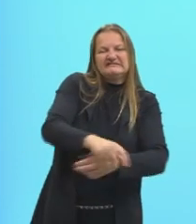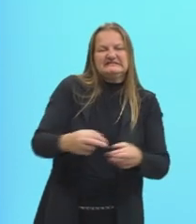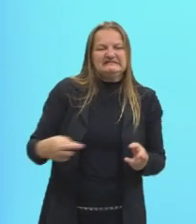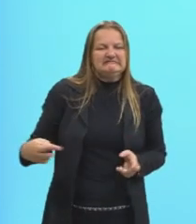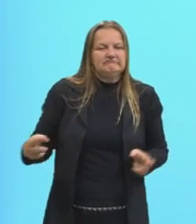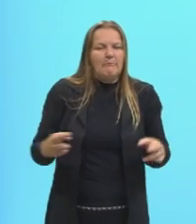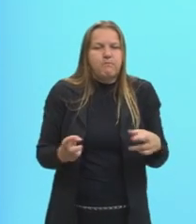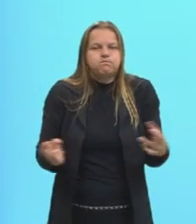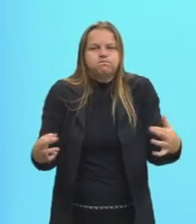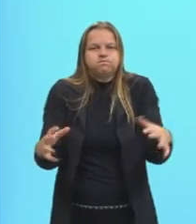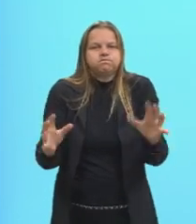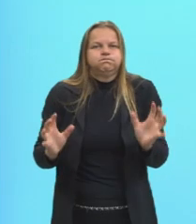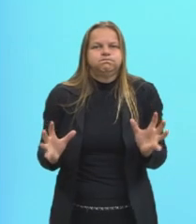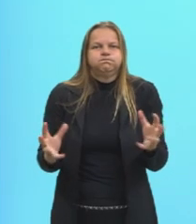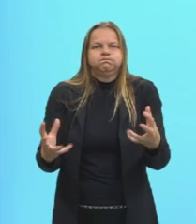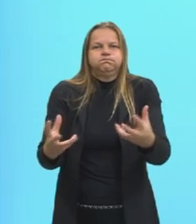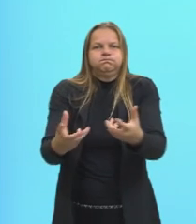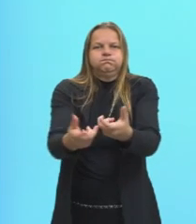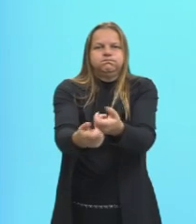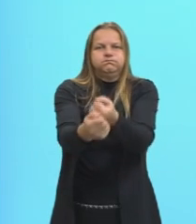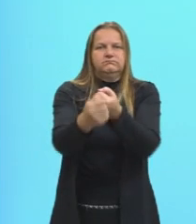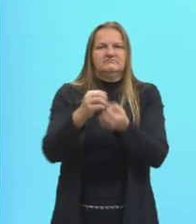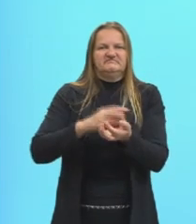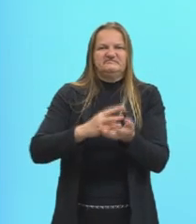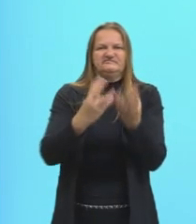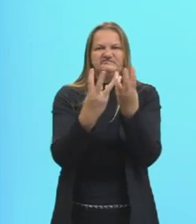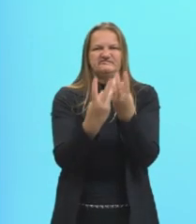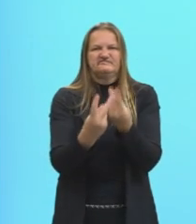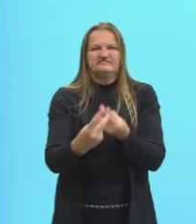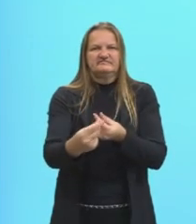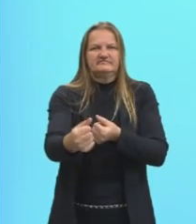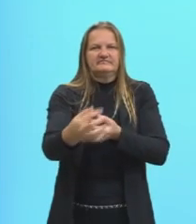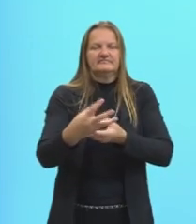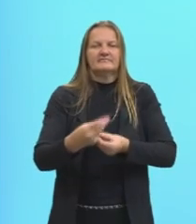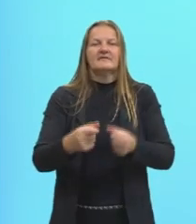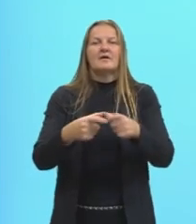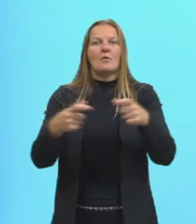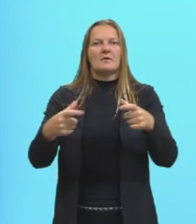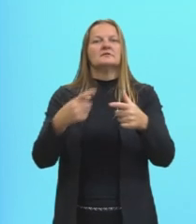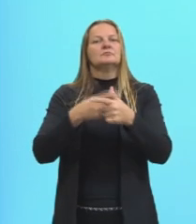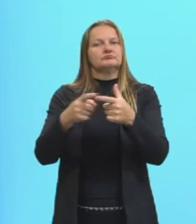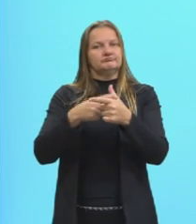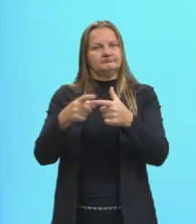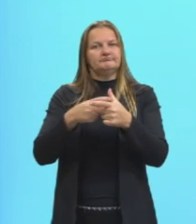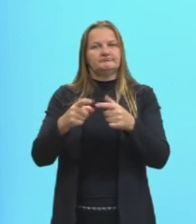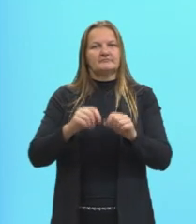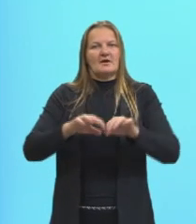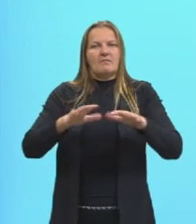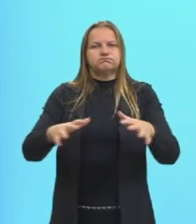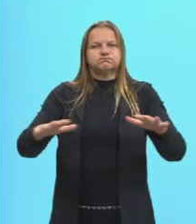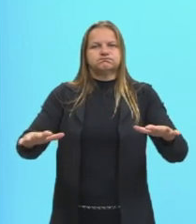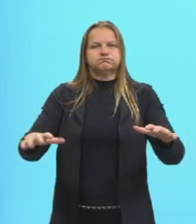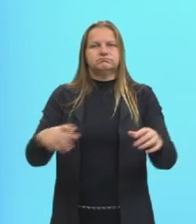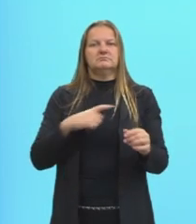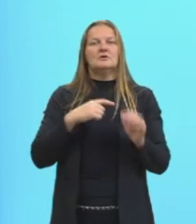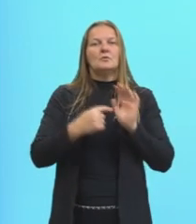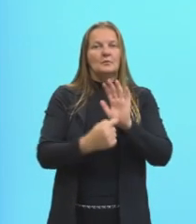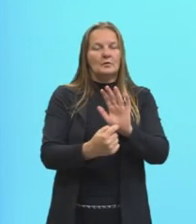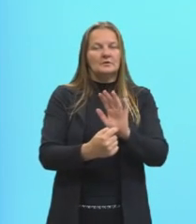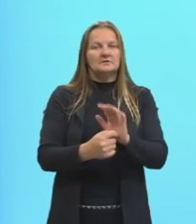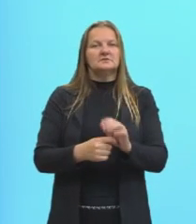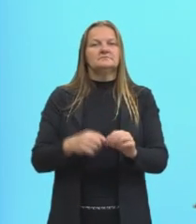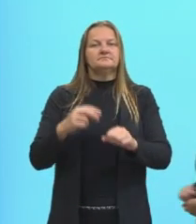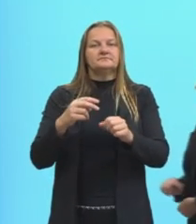esse esse material intemperizado e vai aumentar e vai assorear né aquela coisa toda e aí que mostra o